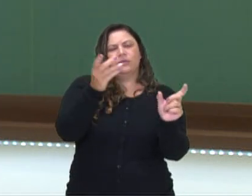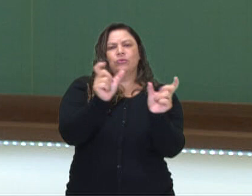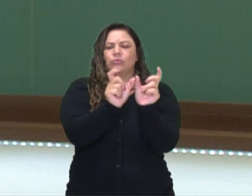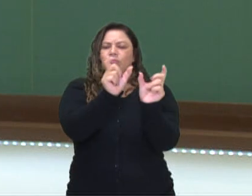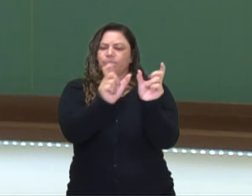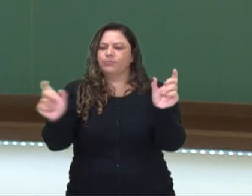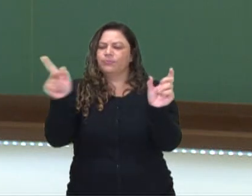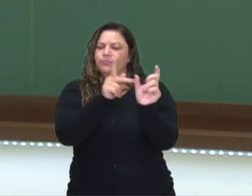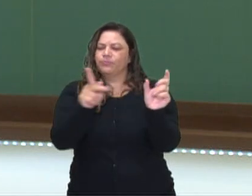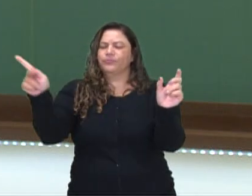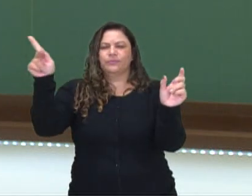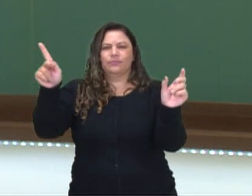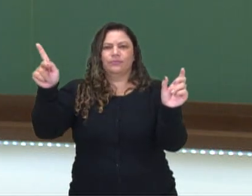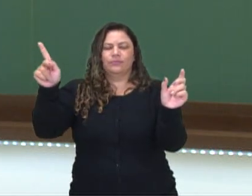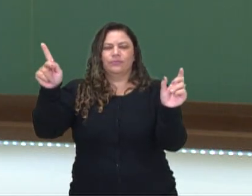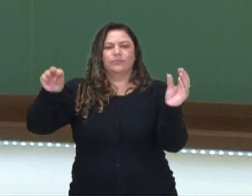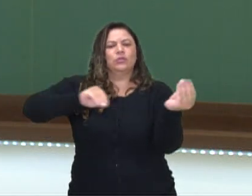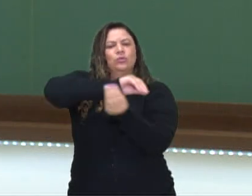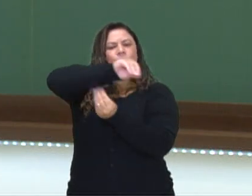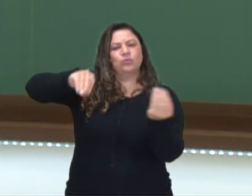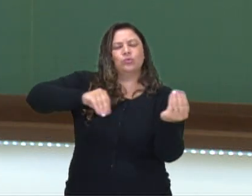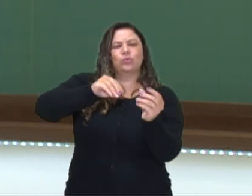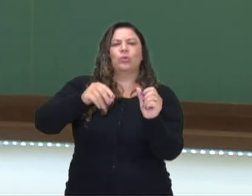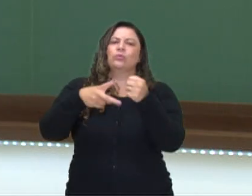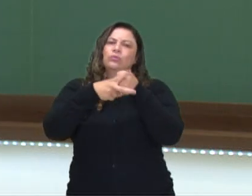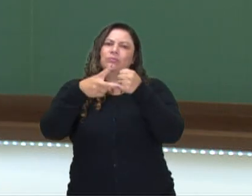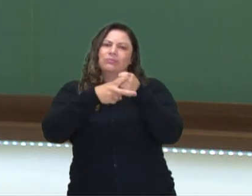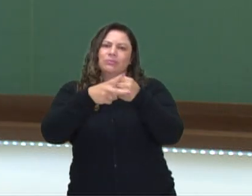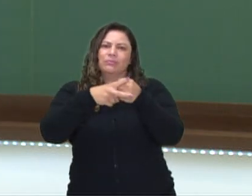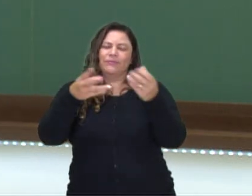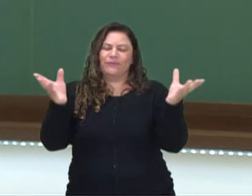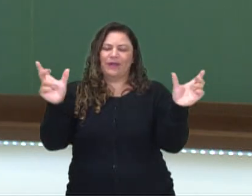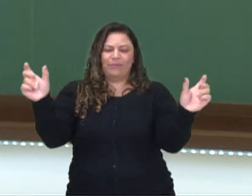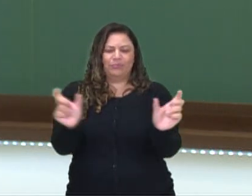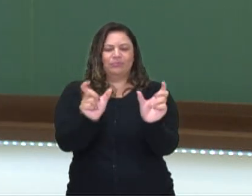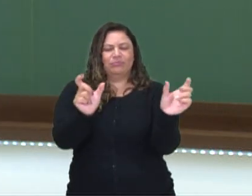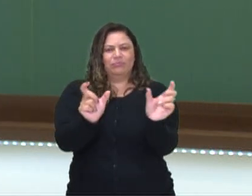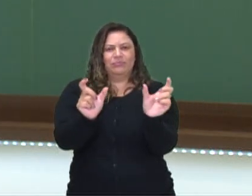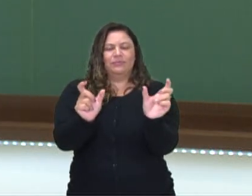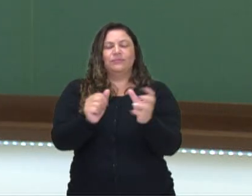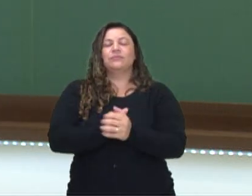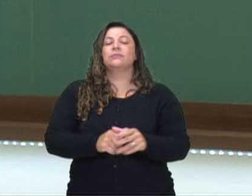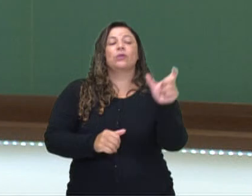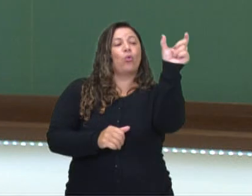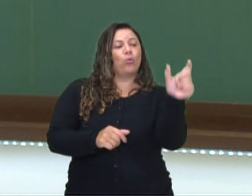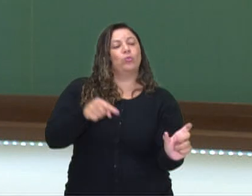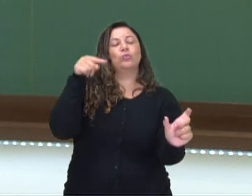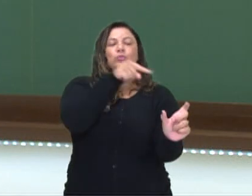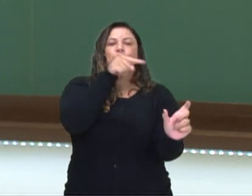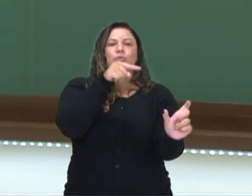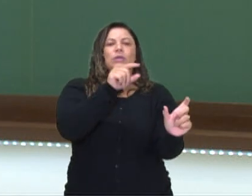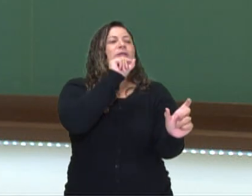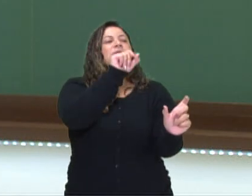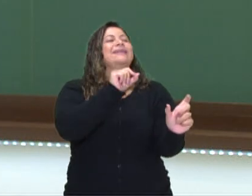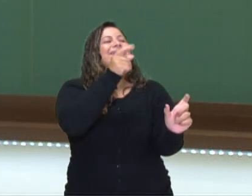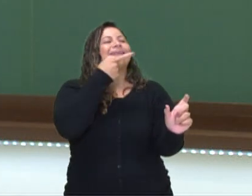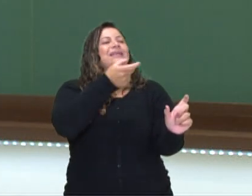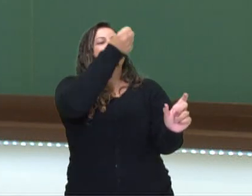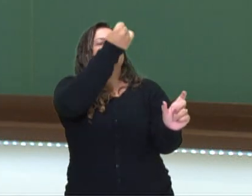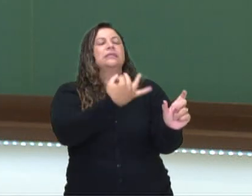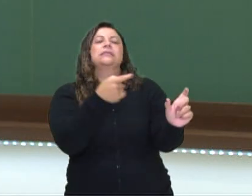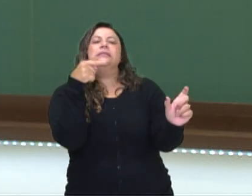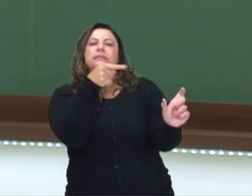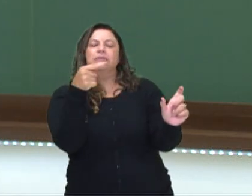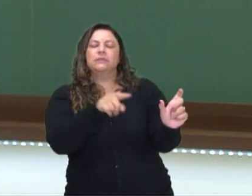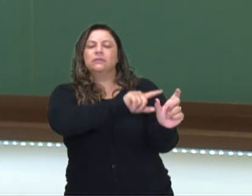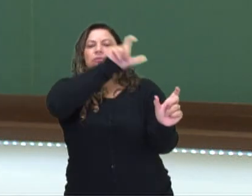torno de um verbo, composto de sujeito e predicado. O sujeito é de quem estamos falando, e o predicado é o que estamos